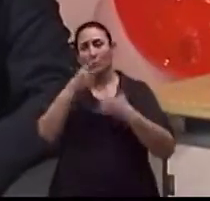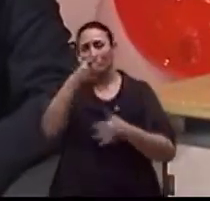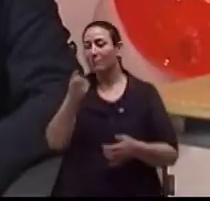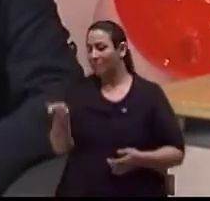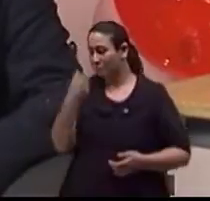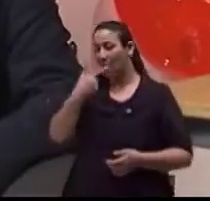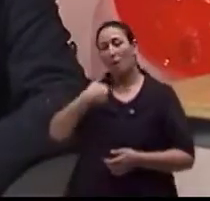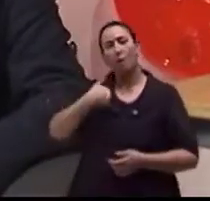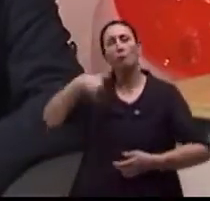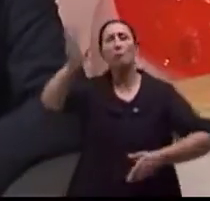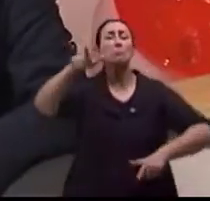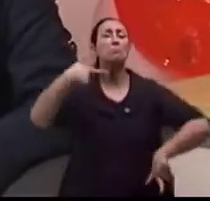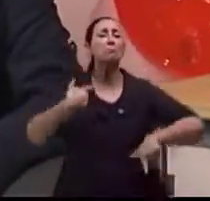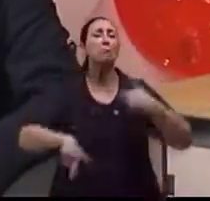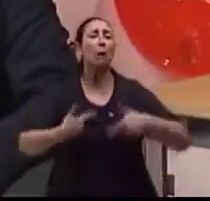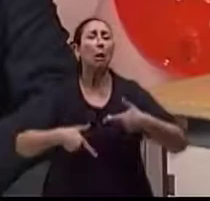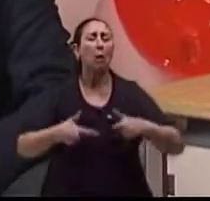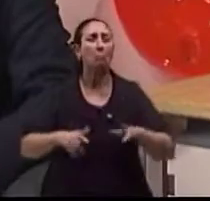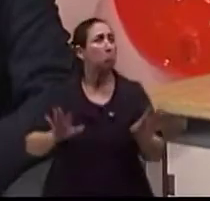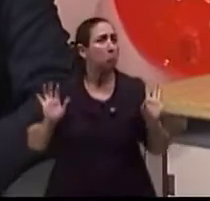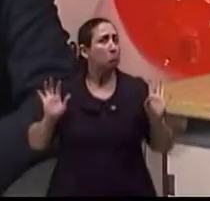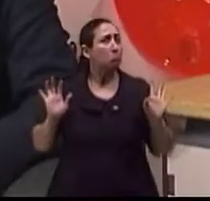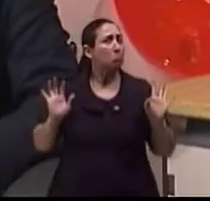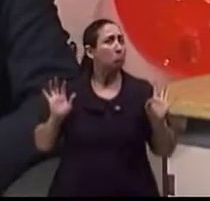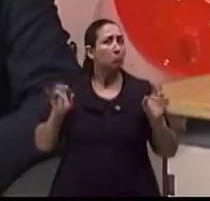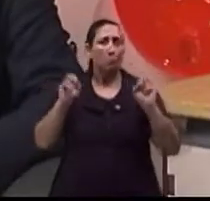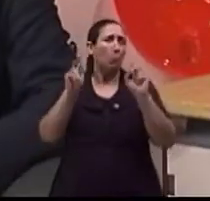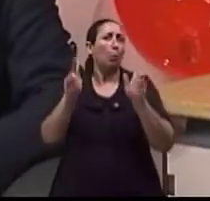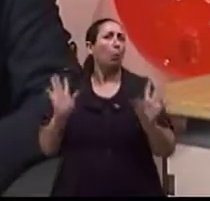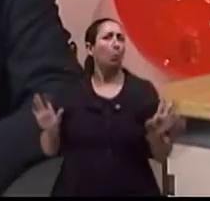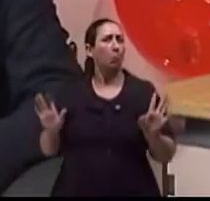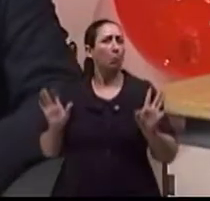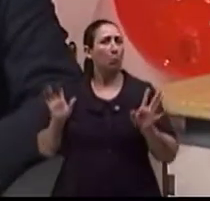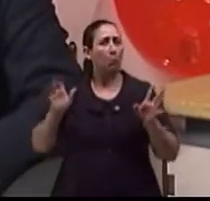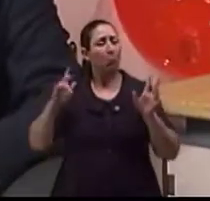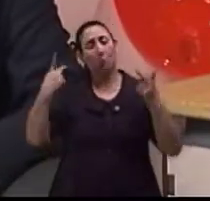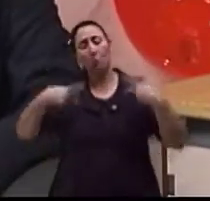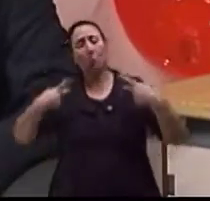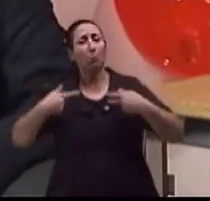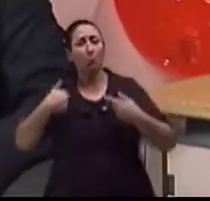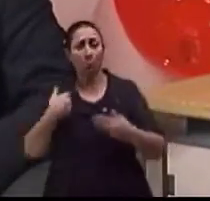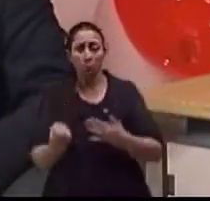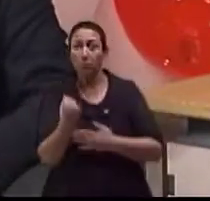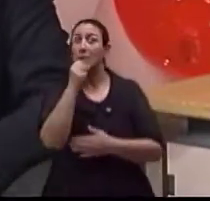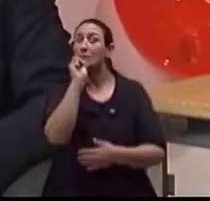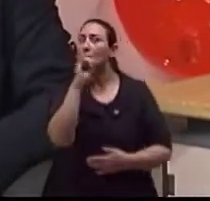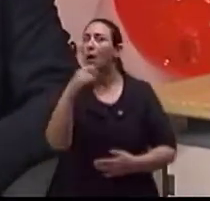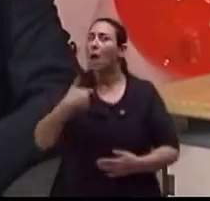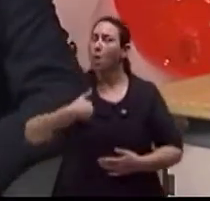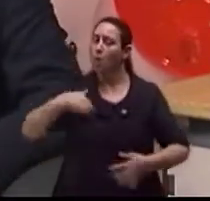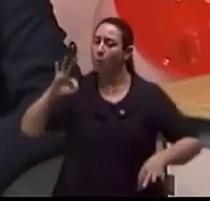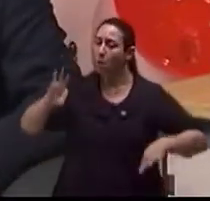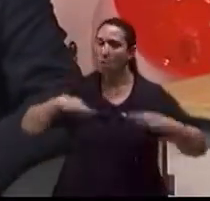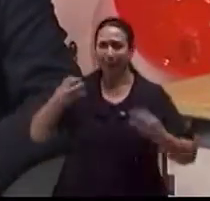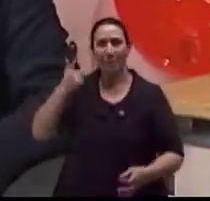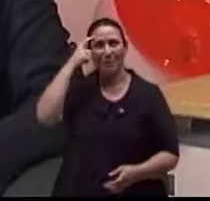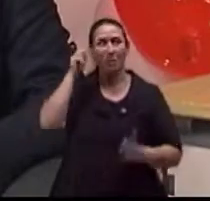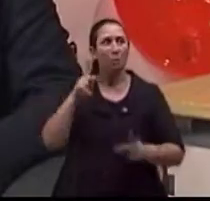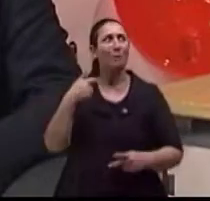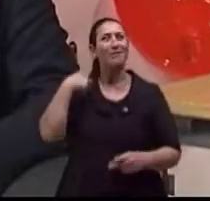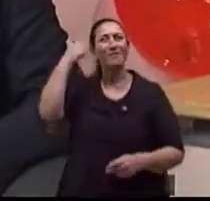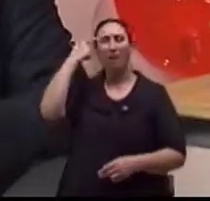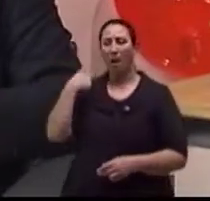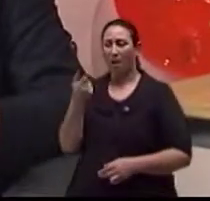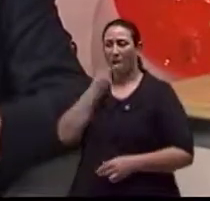nada vai acontecer ela não vai dar uma ereção espontaneamente e da ereção se tu tiver esse tava aqui